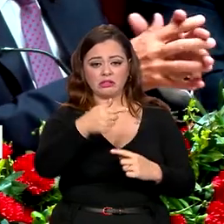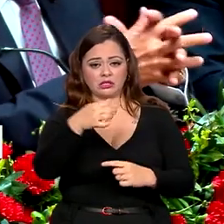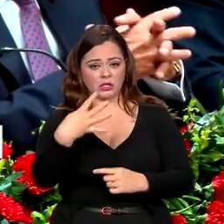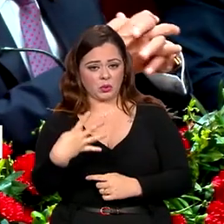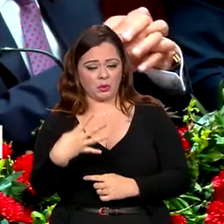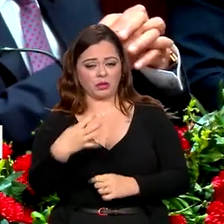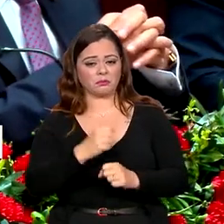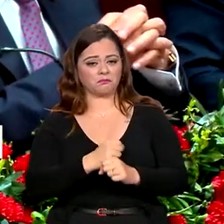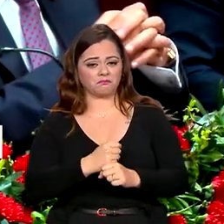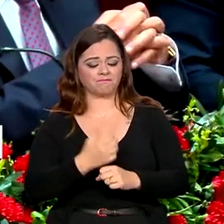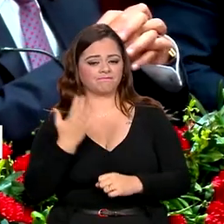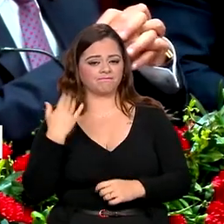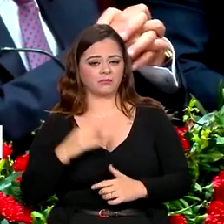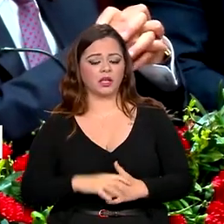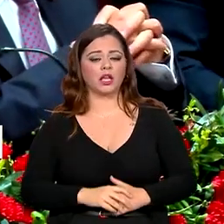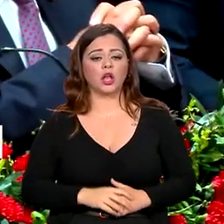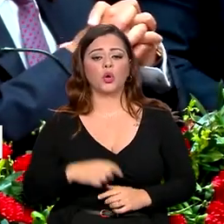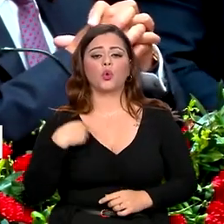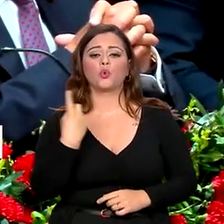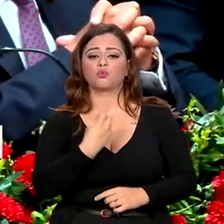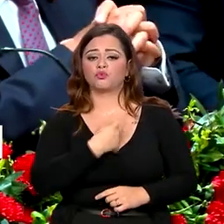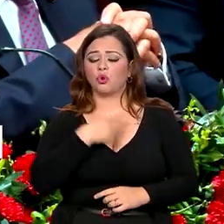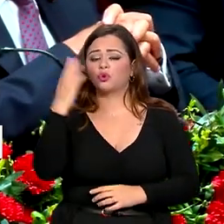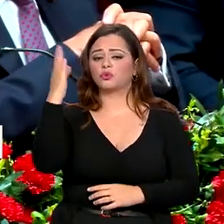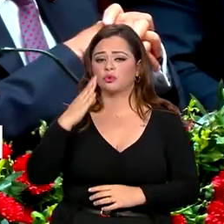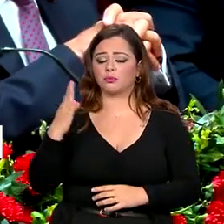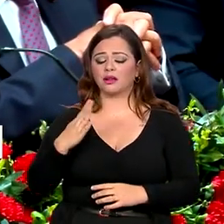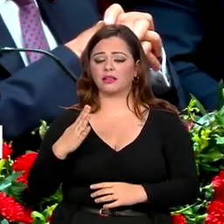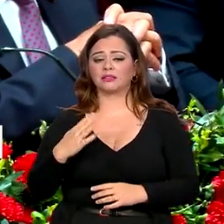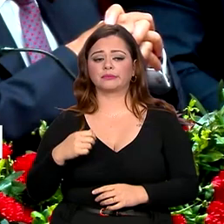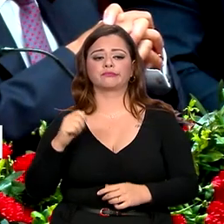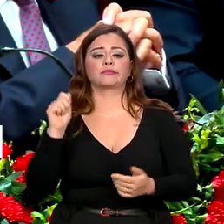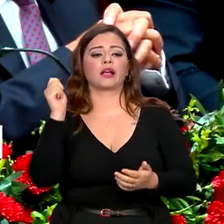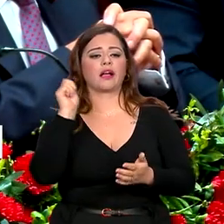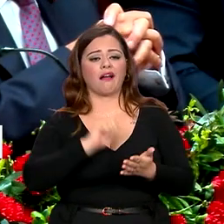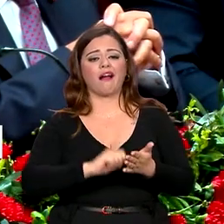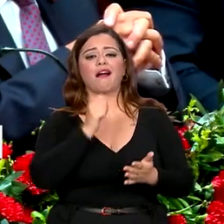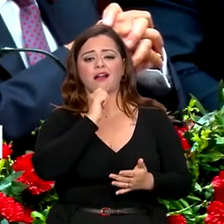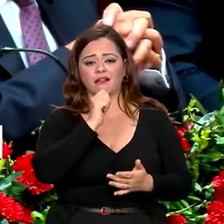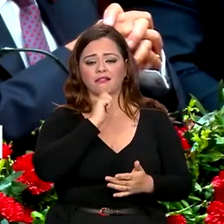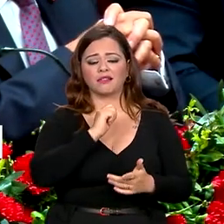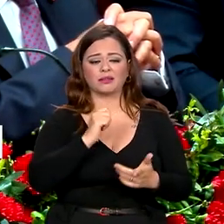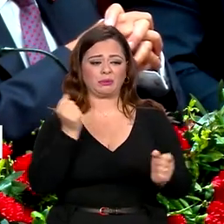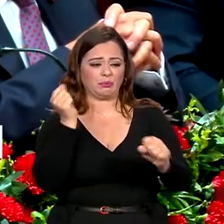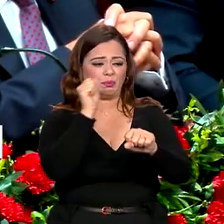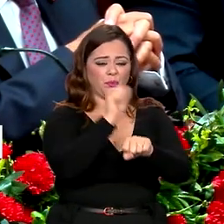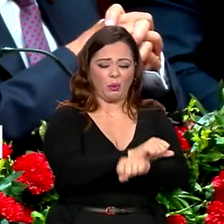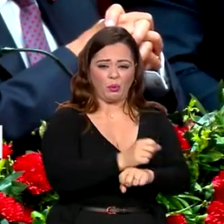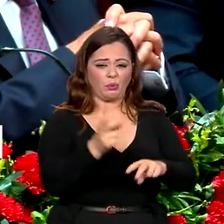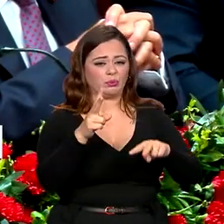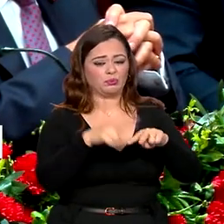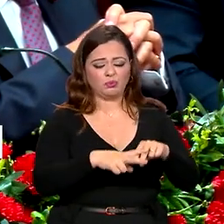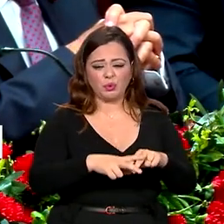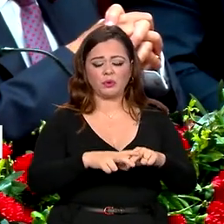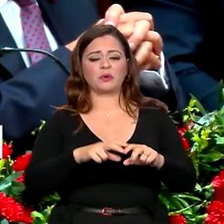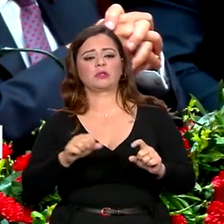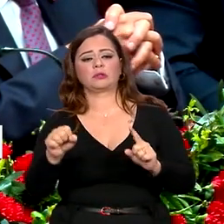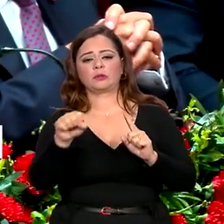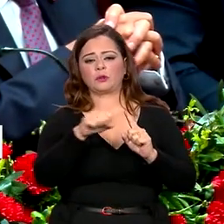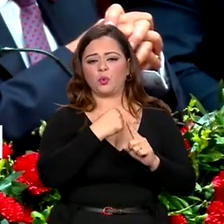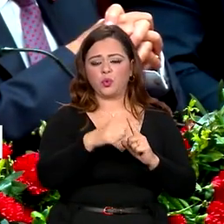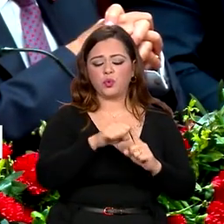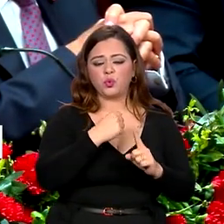74, nós, no Brasil, ainda enfrentávamos as prisões políticas, os sequestros e assassinatos de